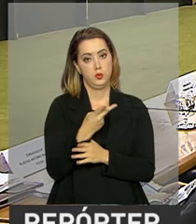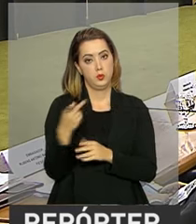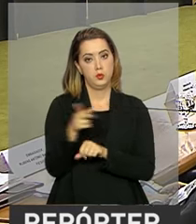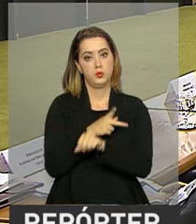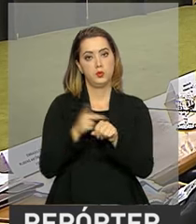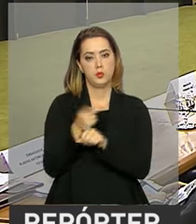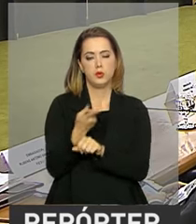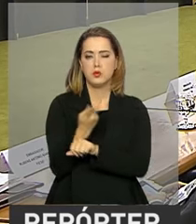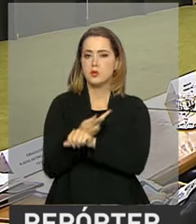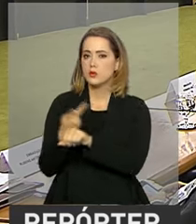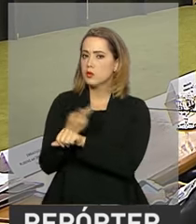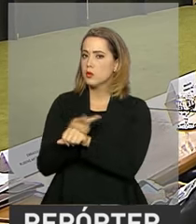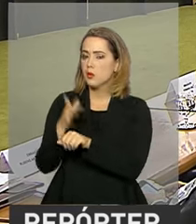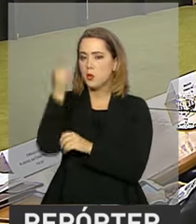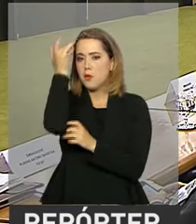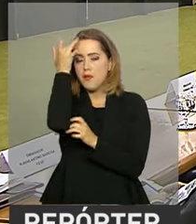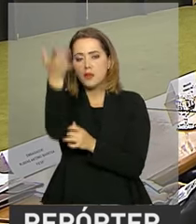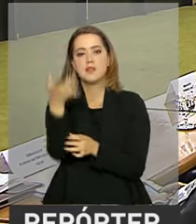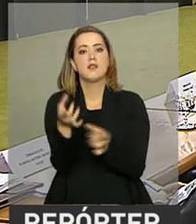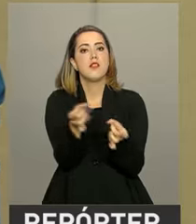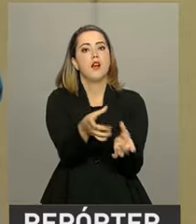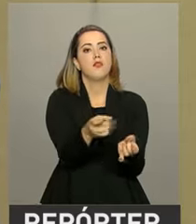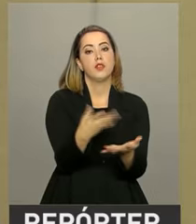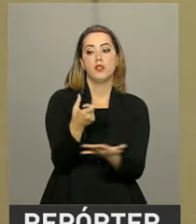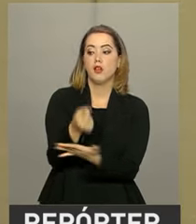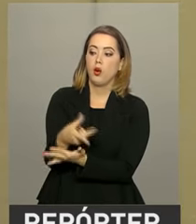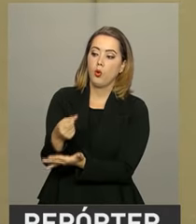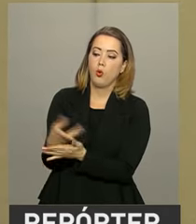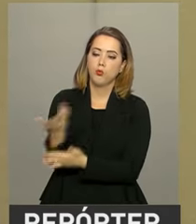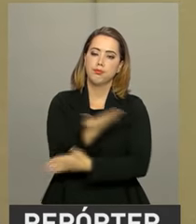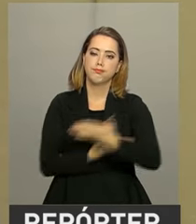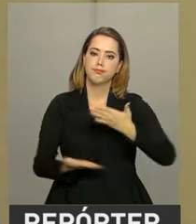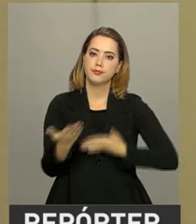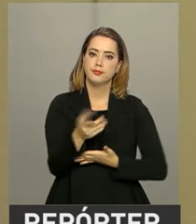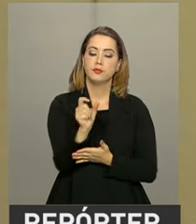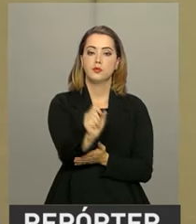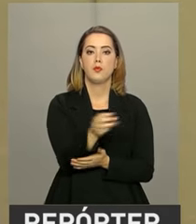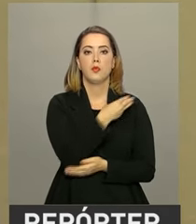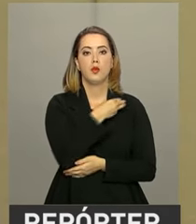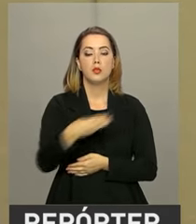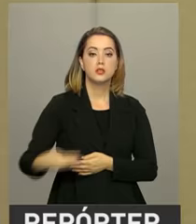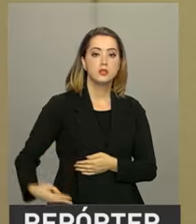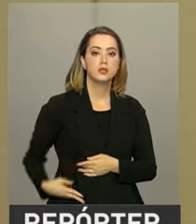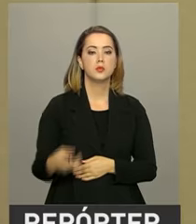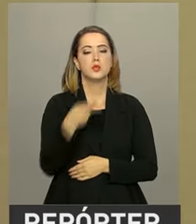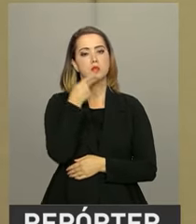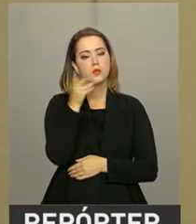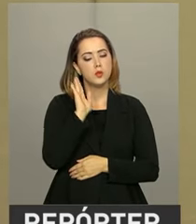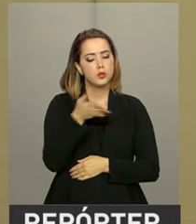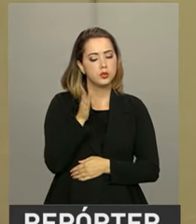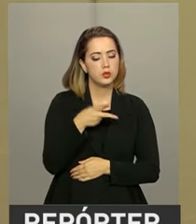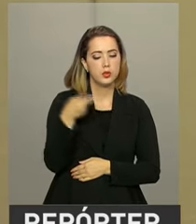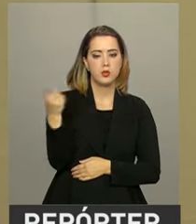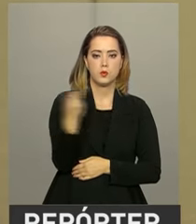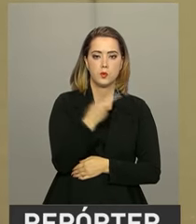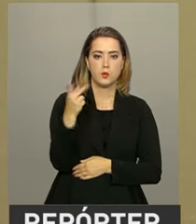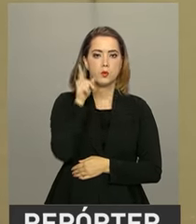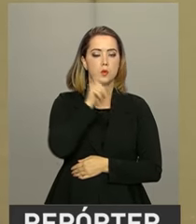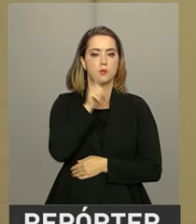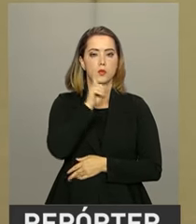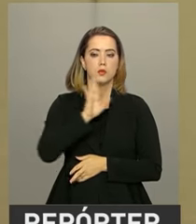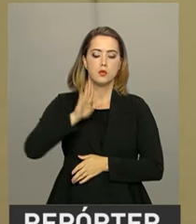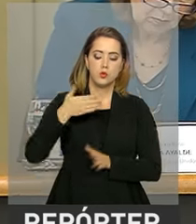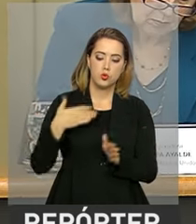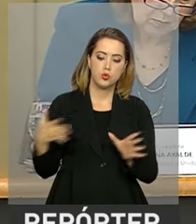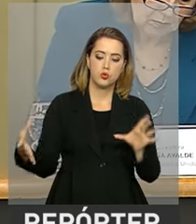mecanismos para facilitar as exportações. O ministro Raul Jungmann destacou que as duas nações já cooperam em vários segmentos